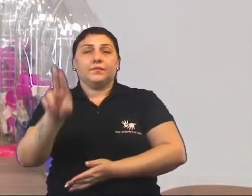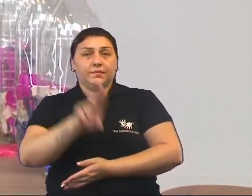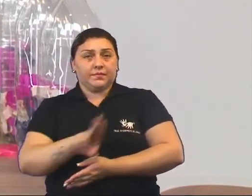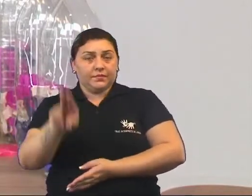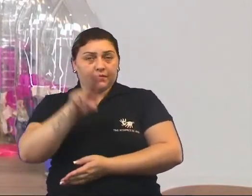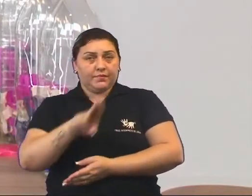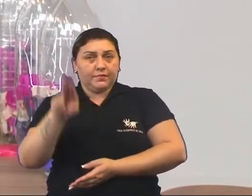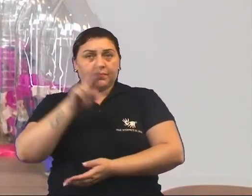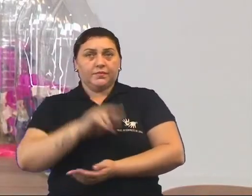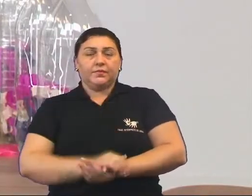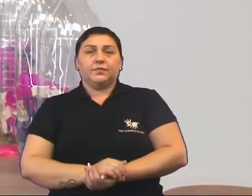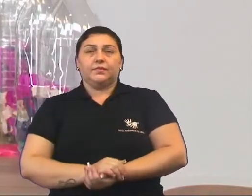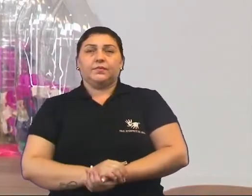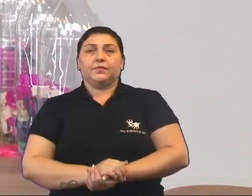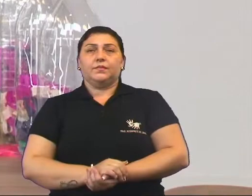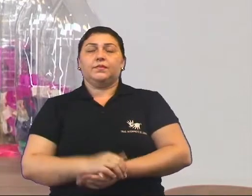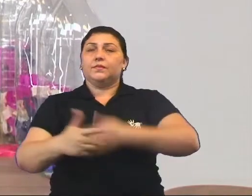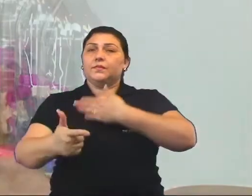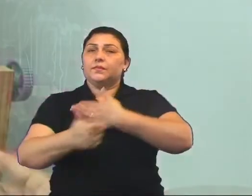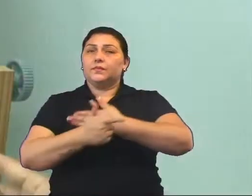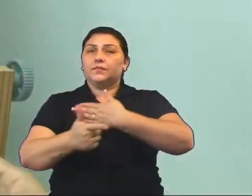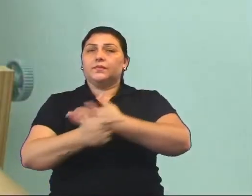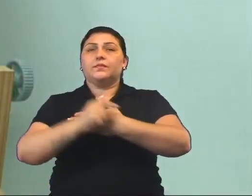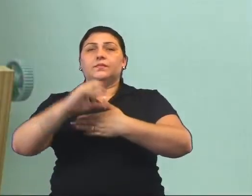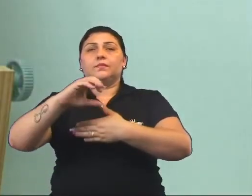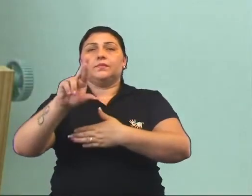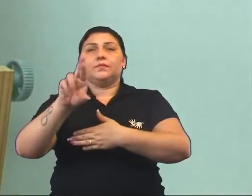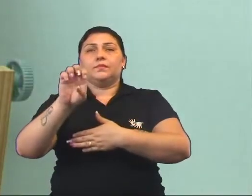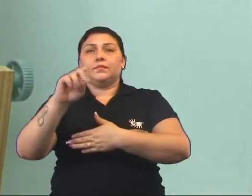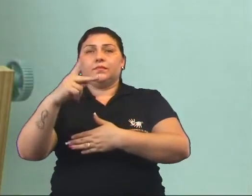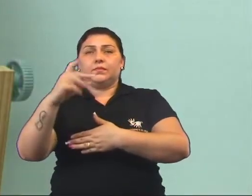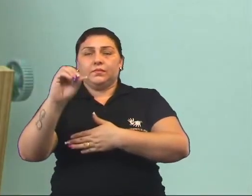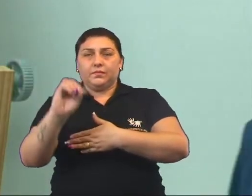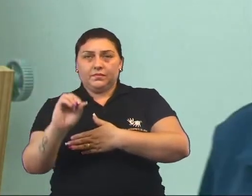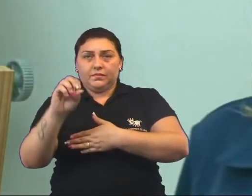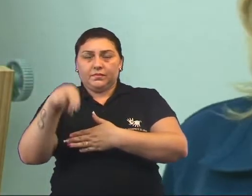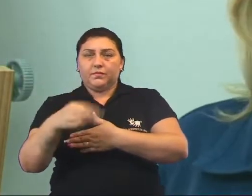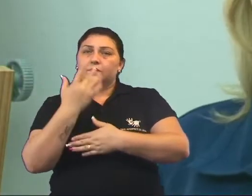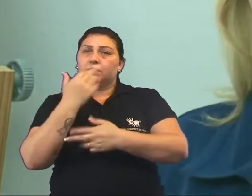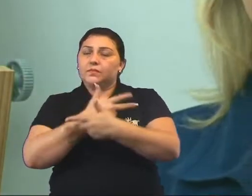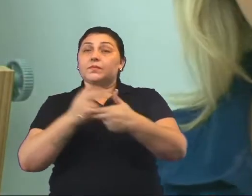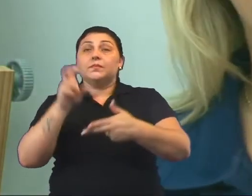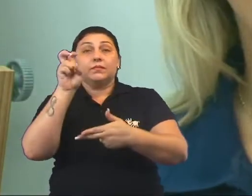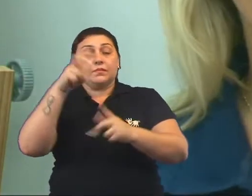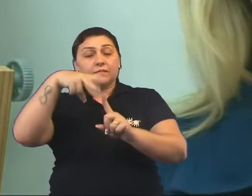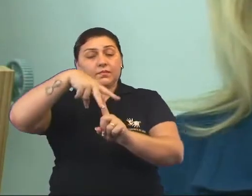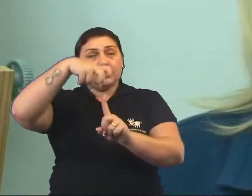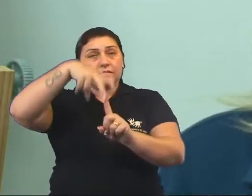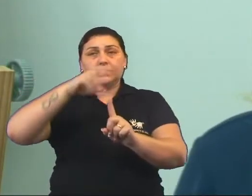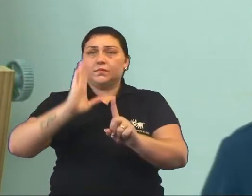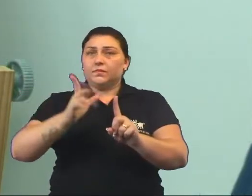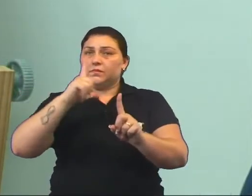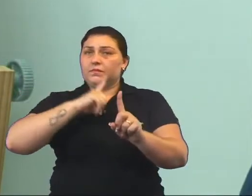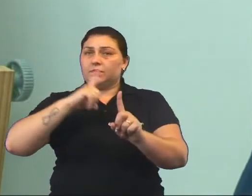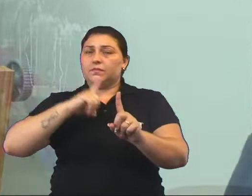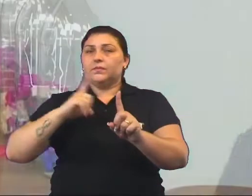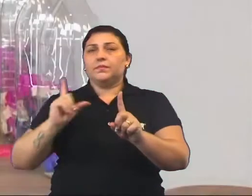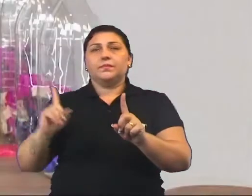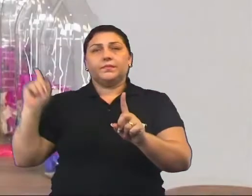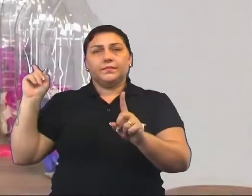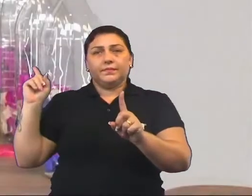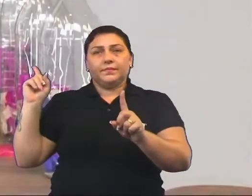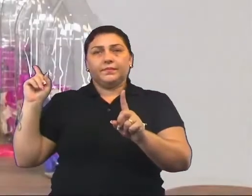utilizar papel crepom colorido, 5 garrafas PETs. Eu já tenho aqui as